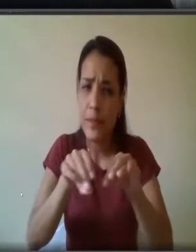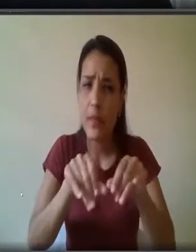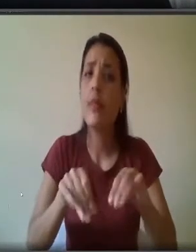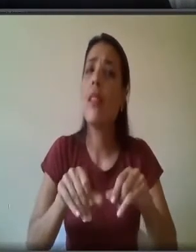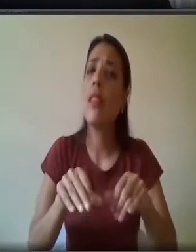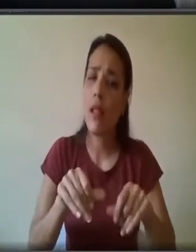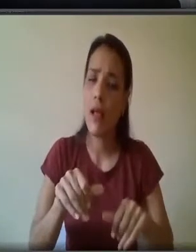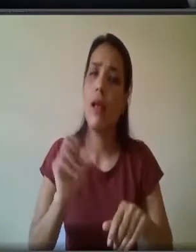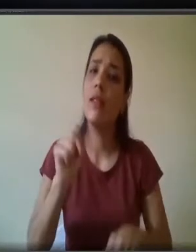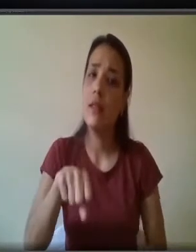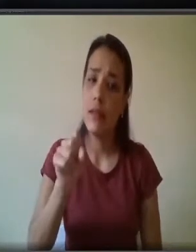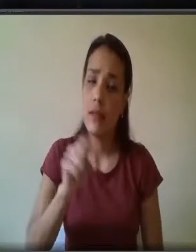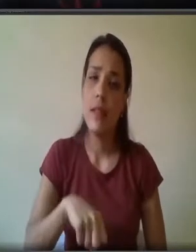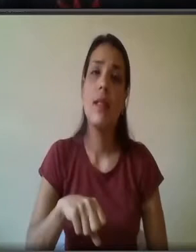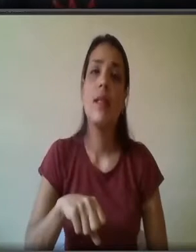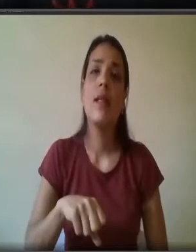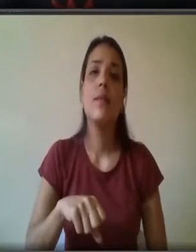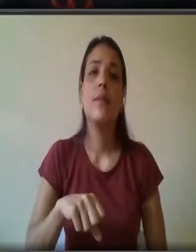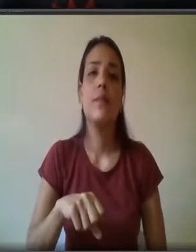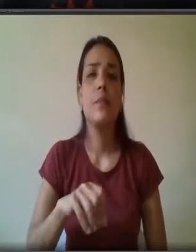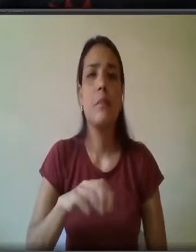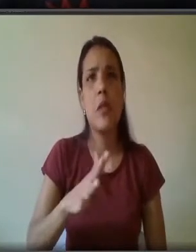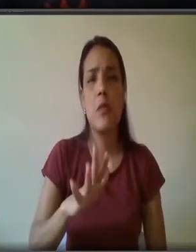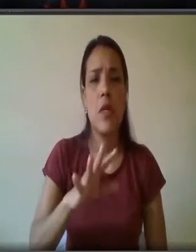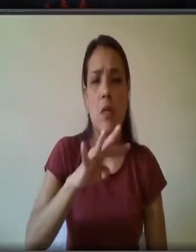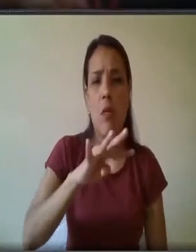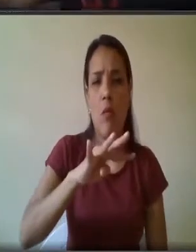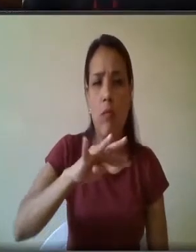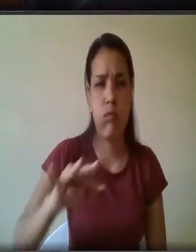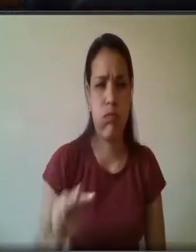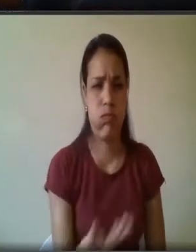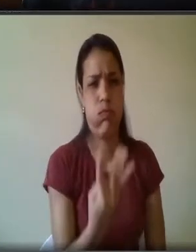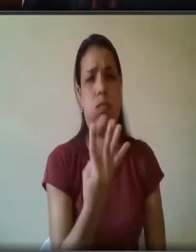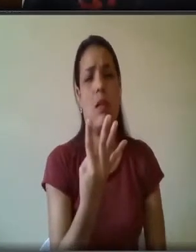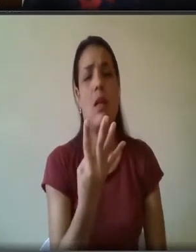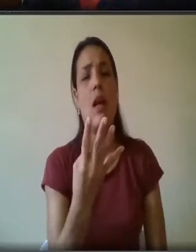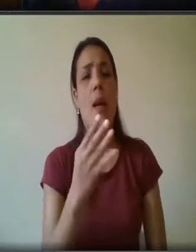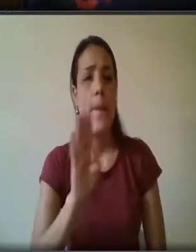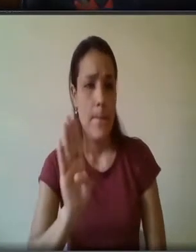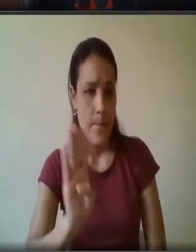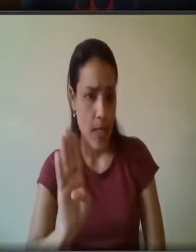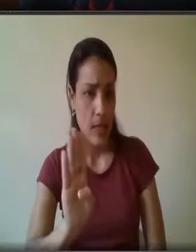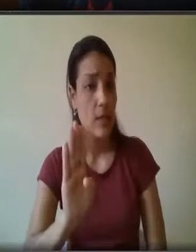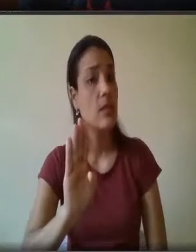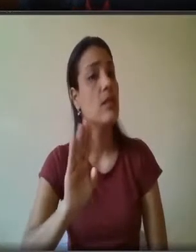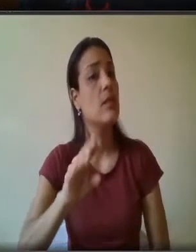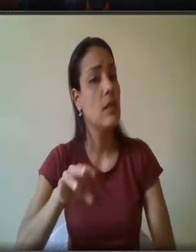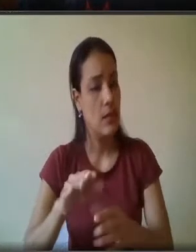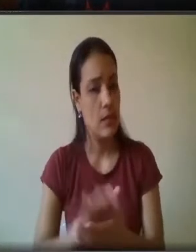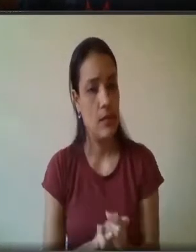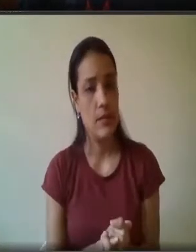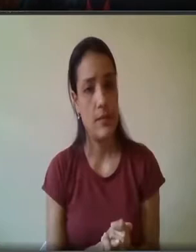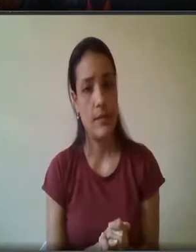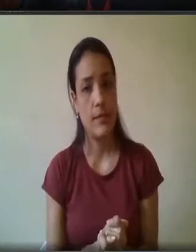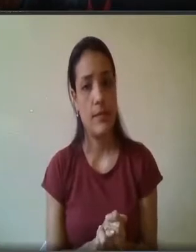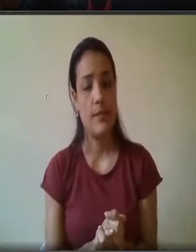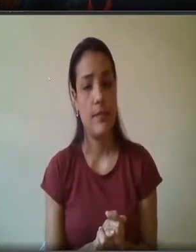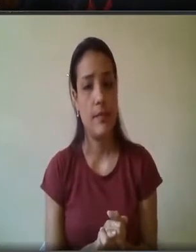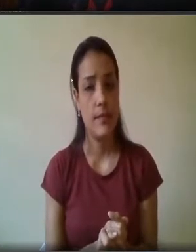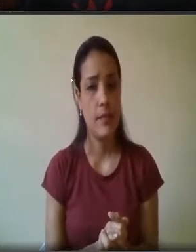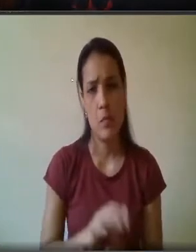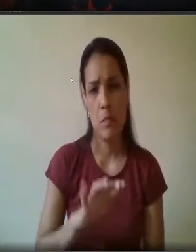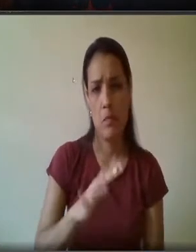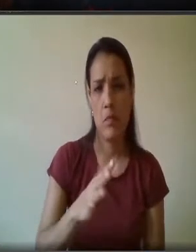outros autores trabalham com 4,6, 4,7, outros 5, mas 4 ou 5